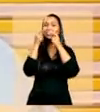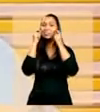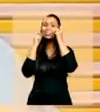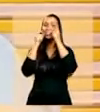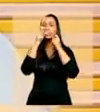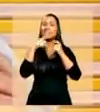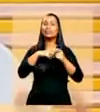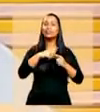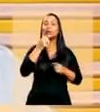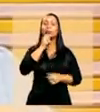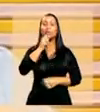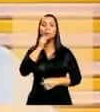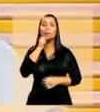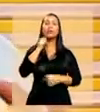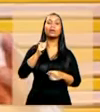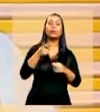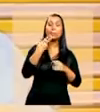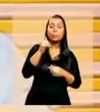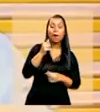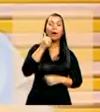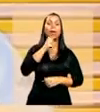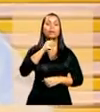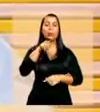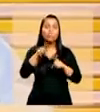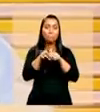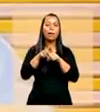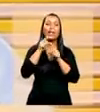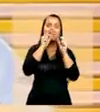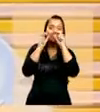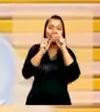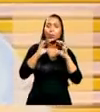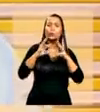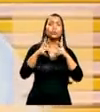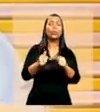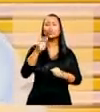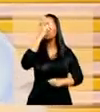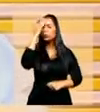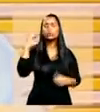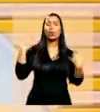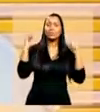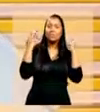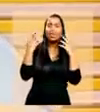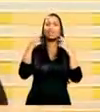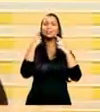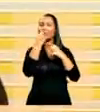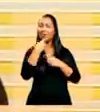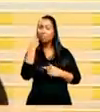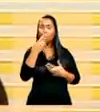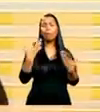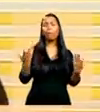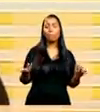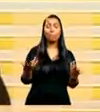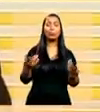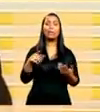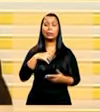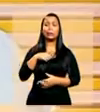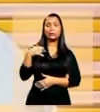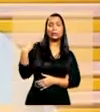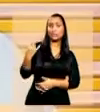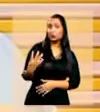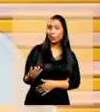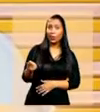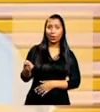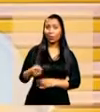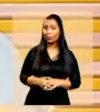do menino, que tinha a mamãe bichinho da cárie, o papai bichinho da cárie, e que todo mundo fazia festa na boca do menino. Isso quando ele